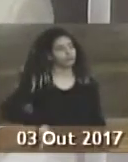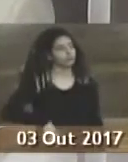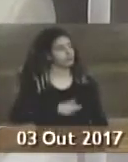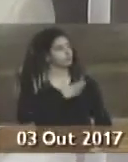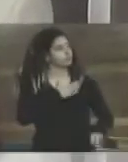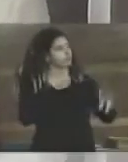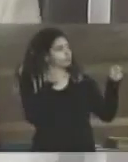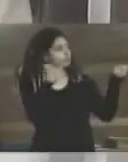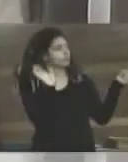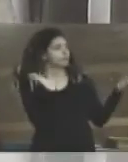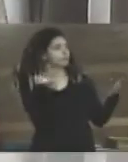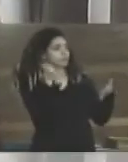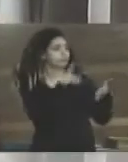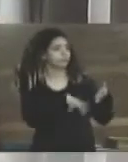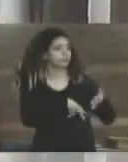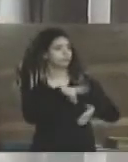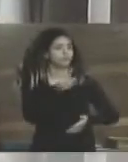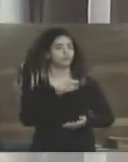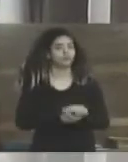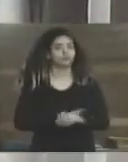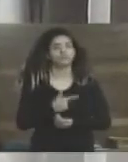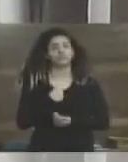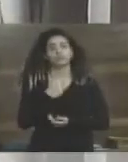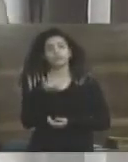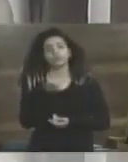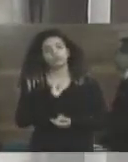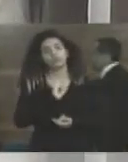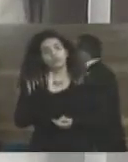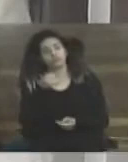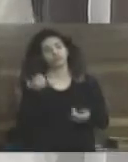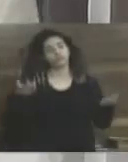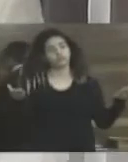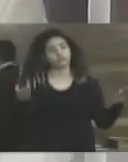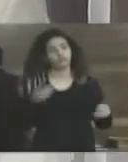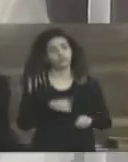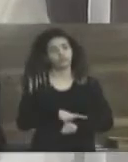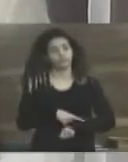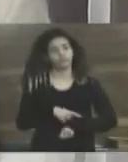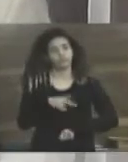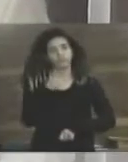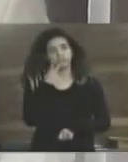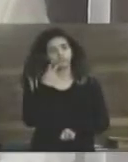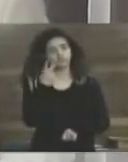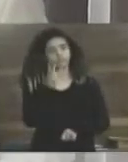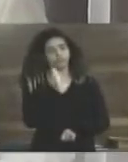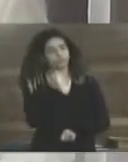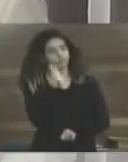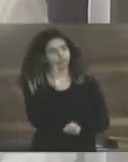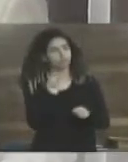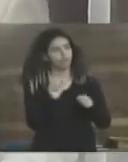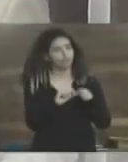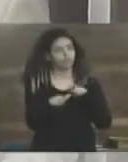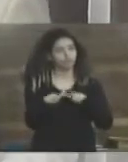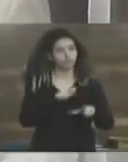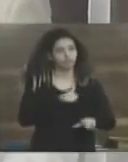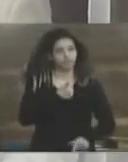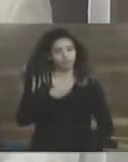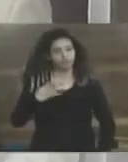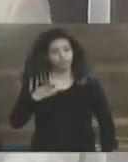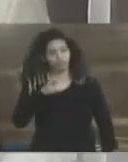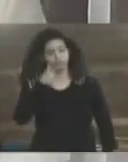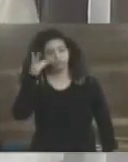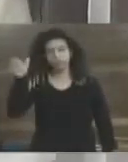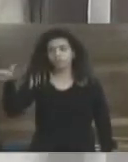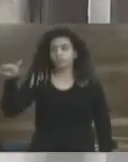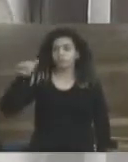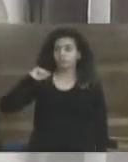matérias já foram lidas pelo primeiro secretário, eu quero aproveitar esse espaço aqui, já fizemos esse trabalho, os 14 vereadores,